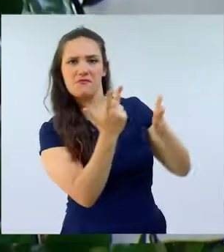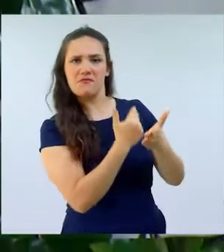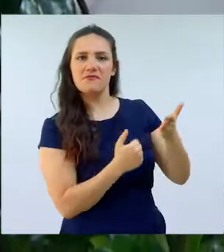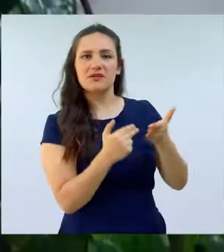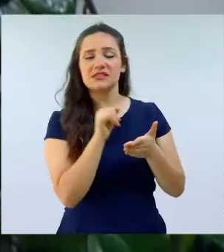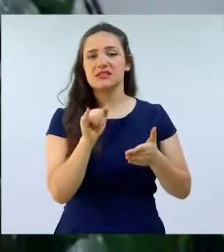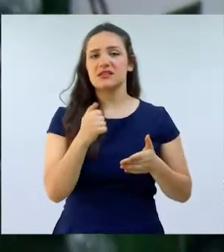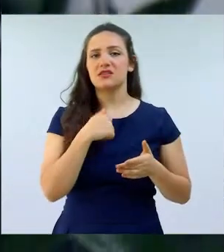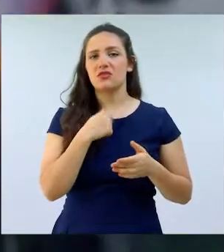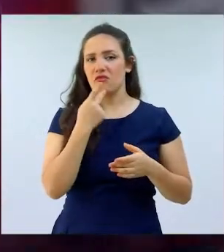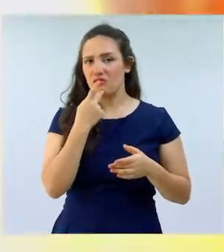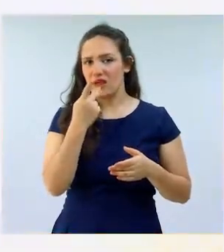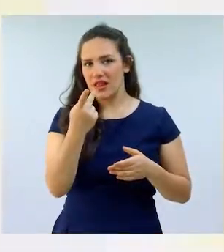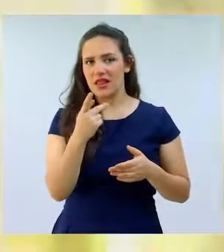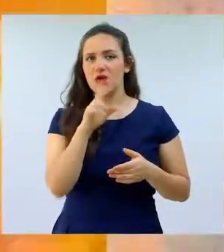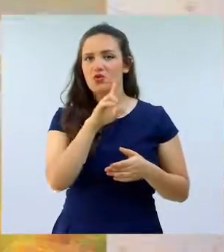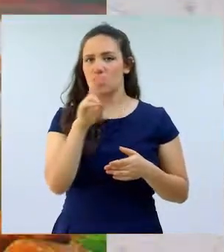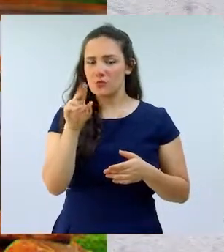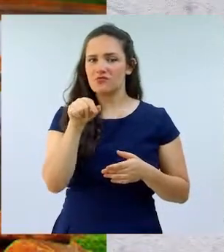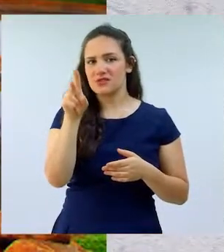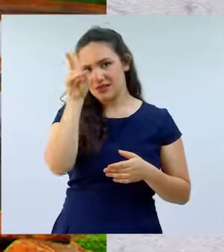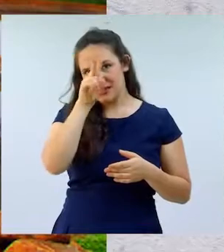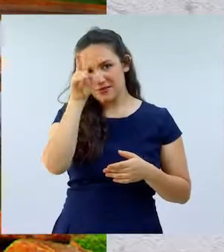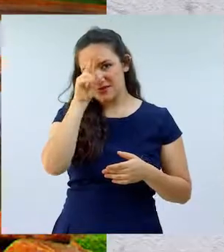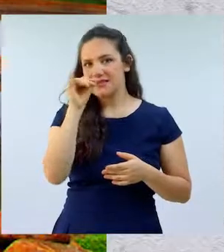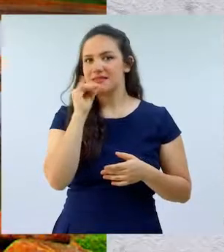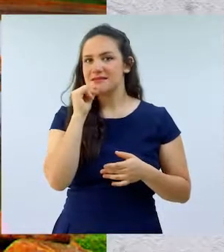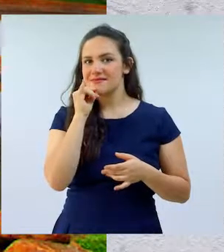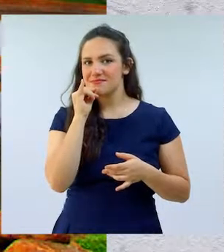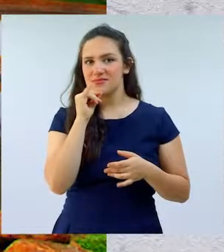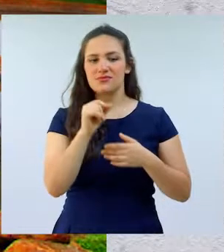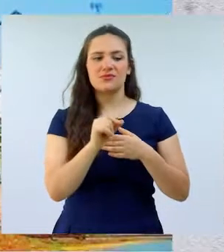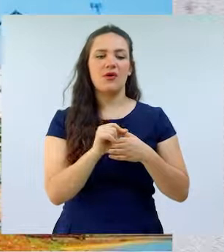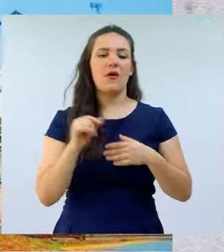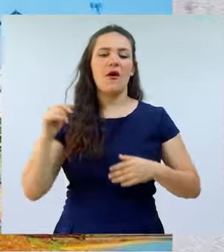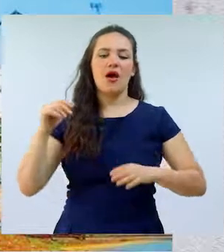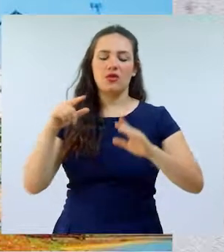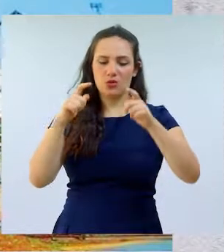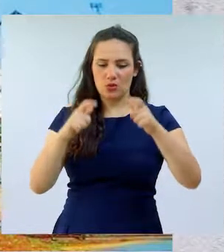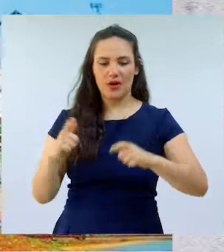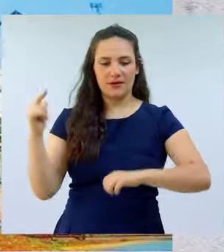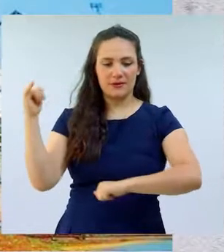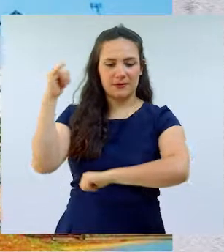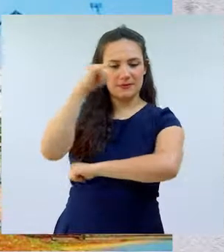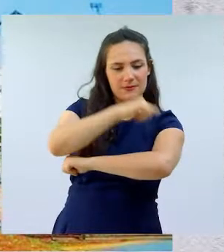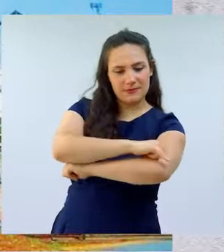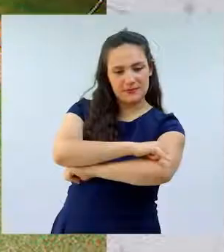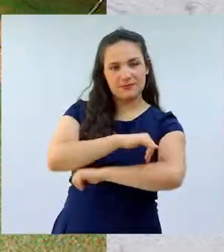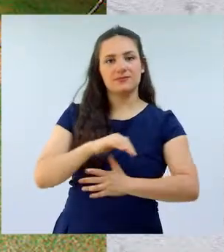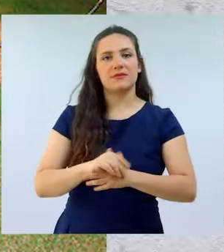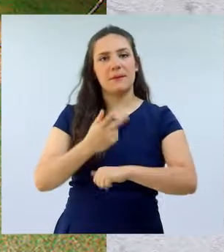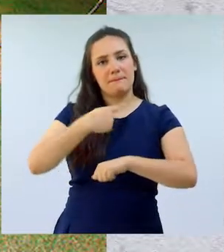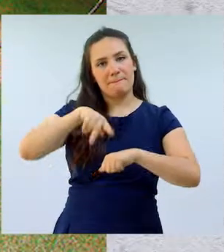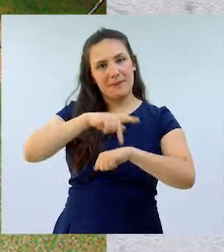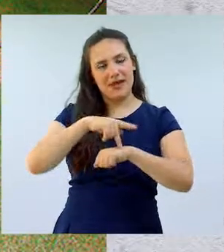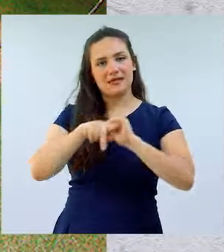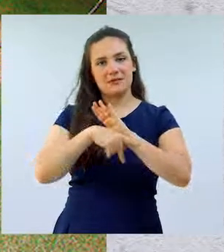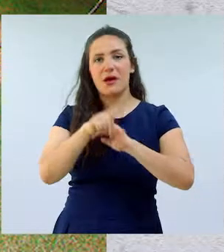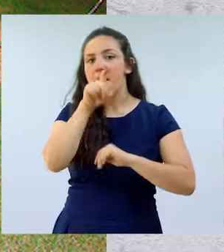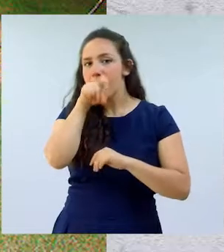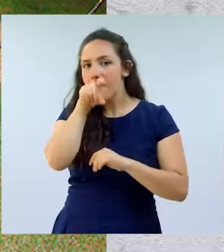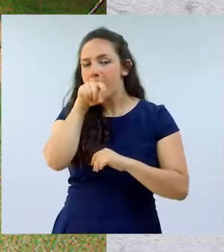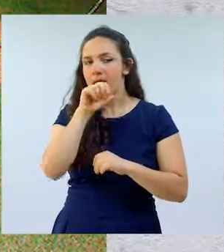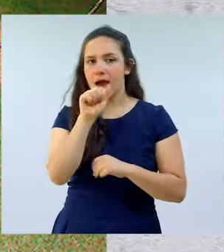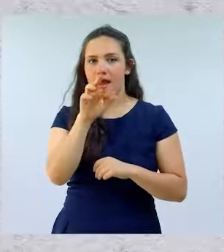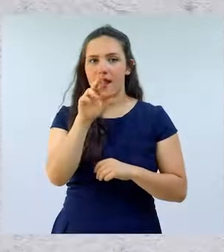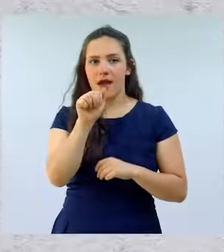vai lembrar das obras no aeroporto em Campo Grande, Praça das Araras, praça lá em